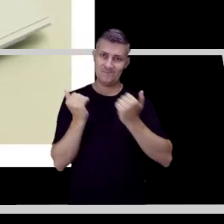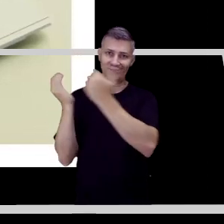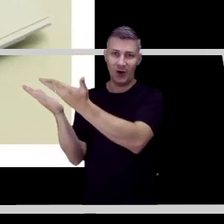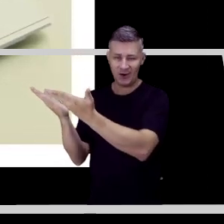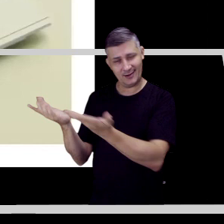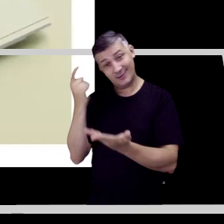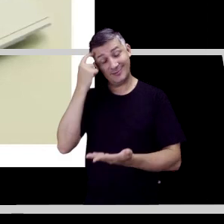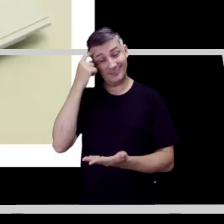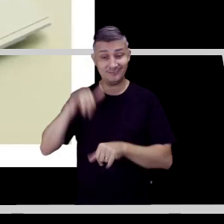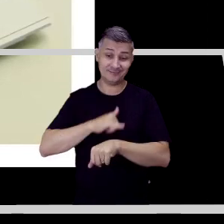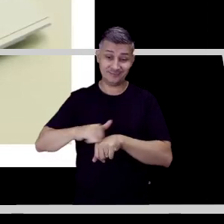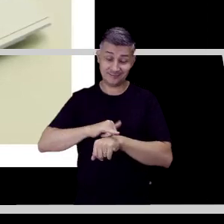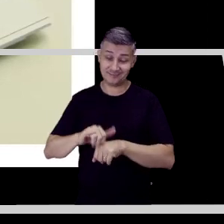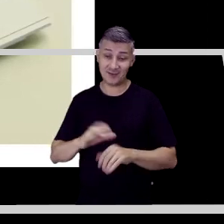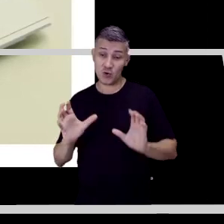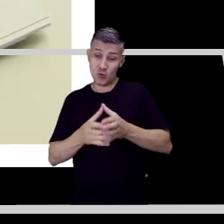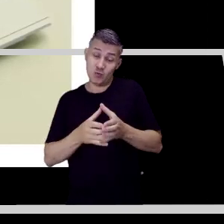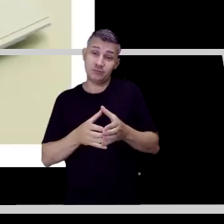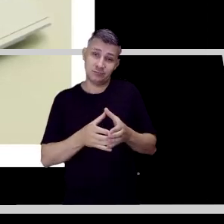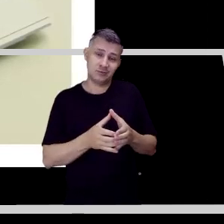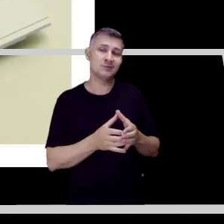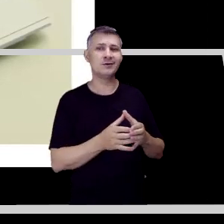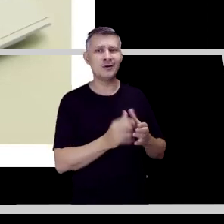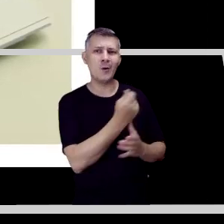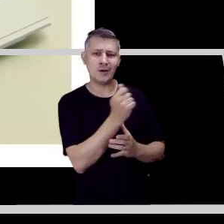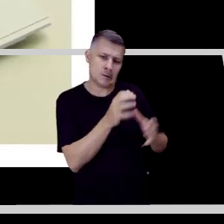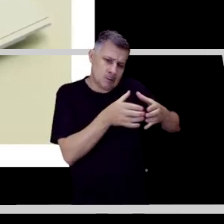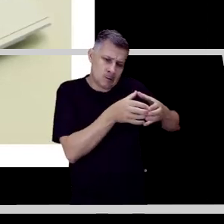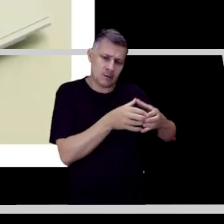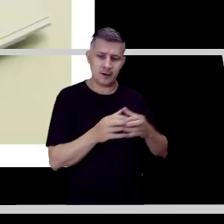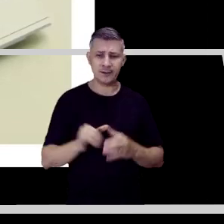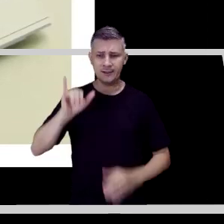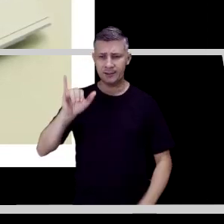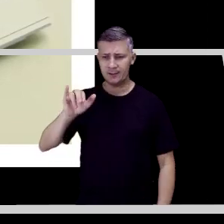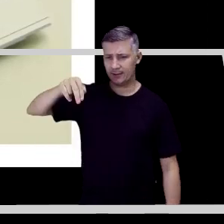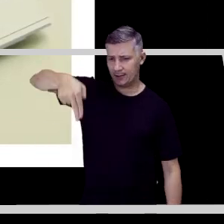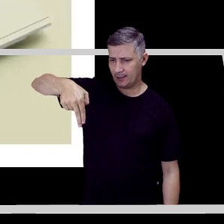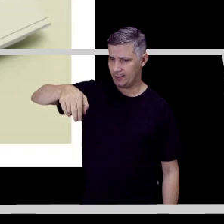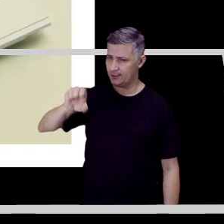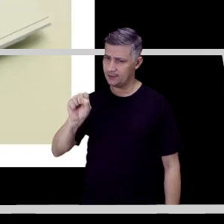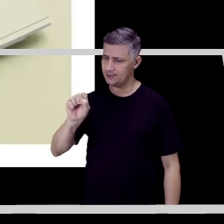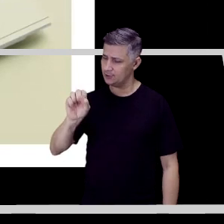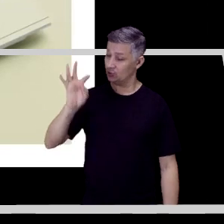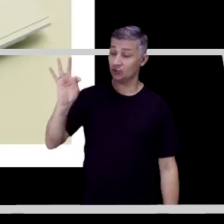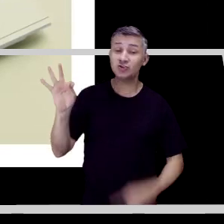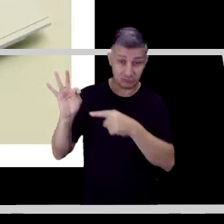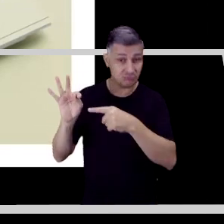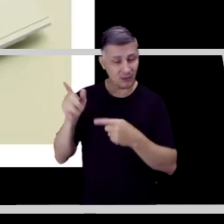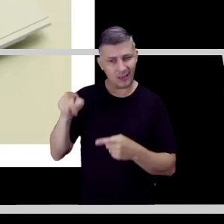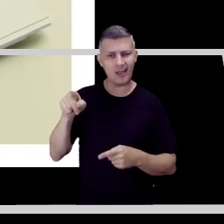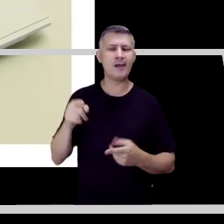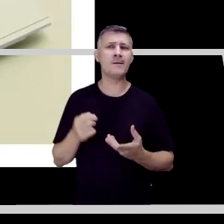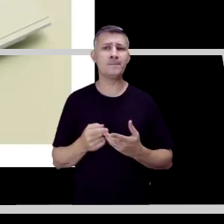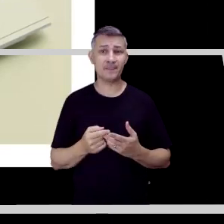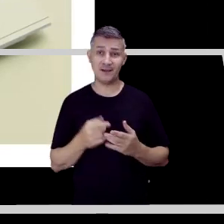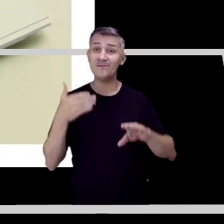da arquitetura. Então, nós criamos uma espécie de entidade paralela ao escritório que se chama INST. Inclusive, convido todos